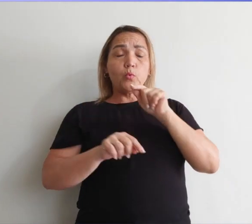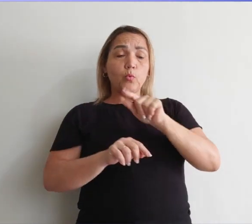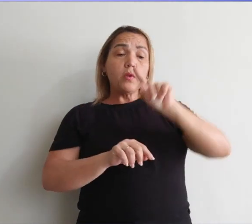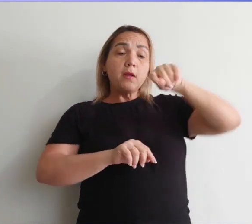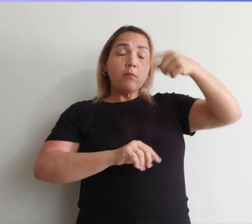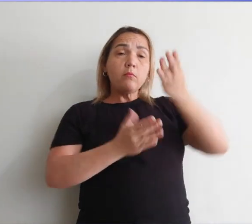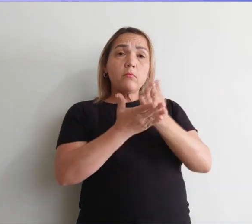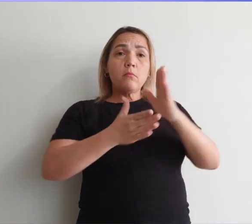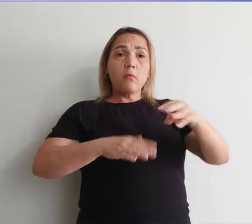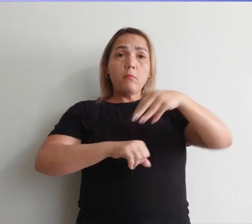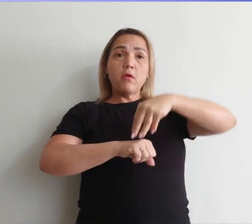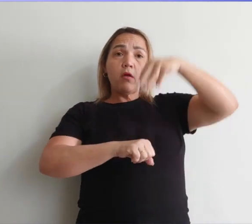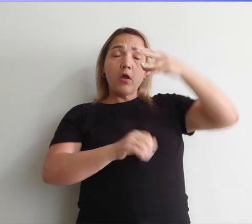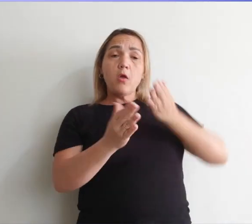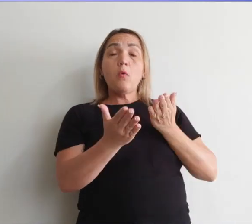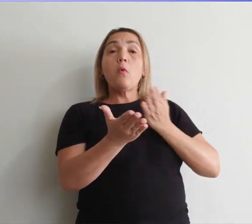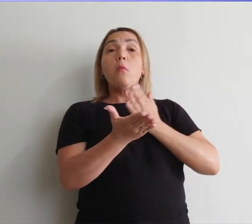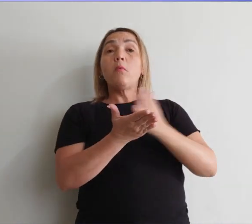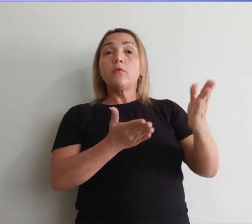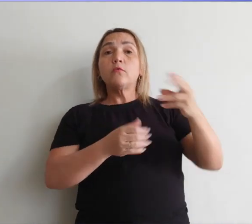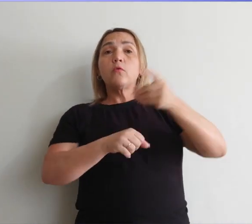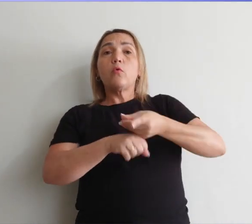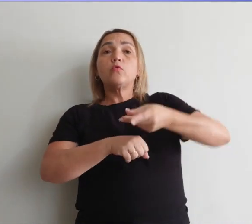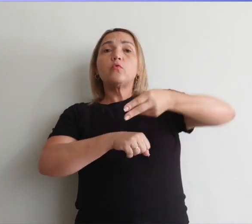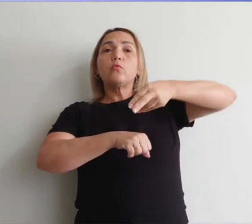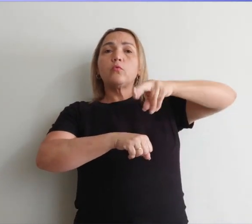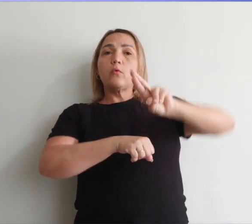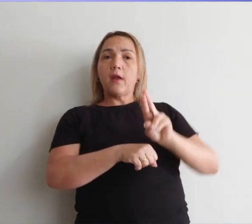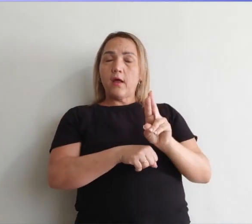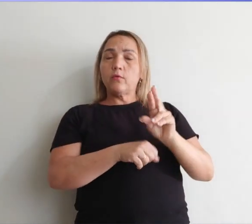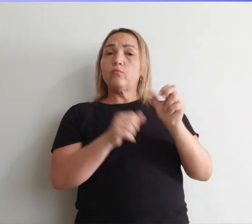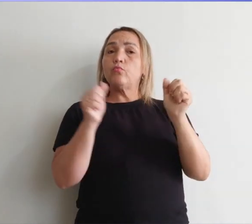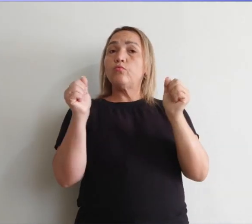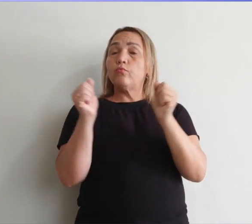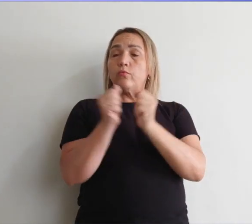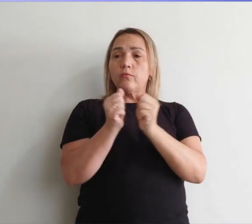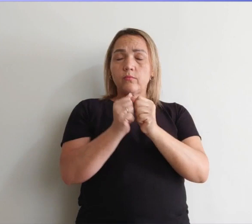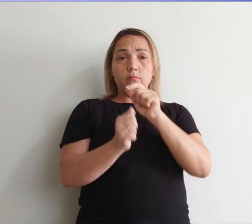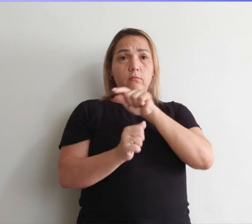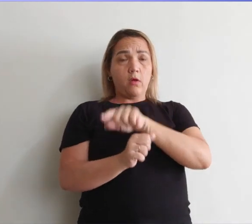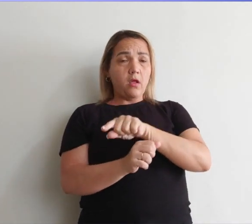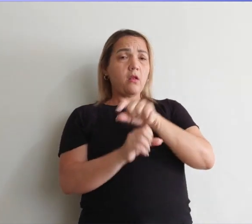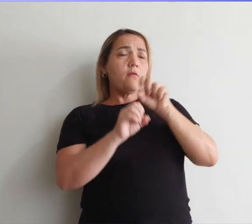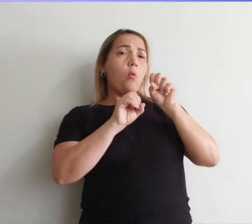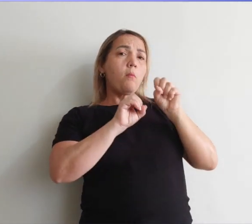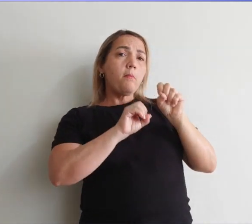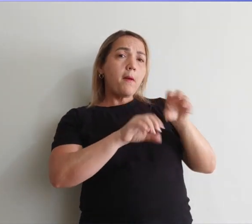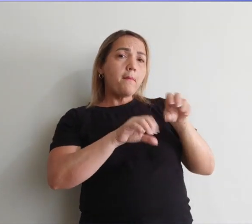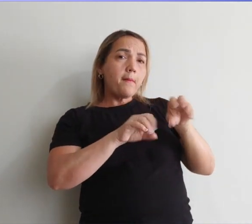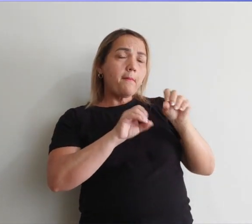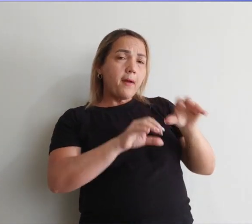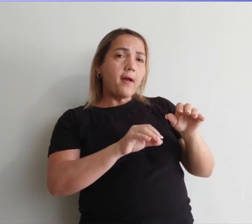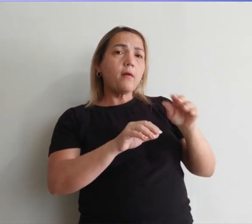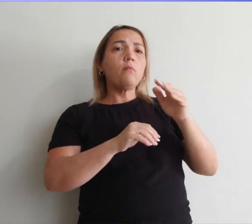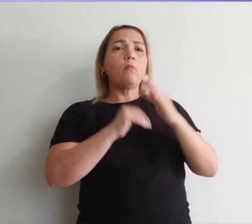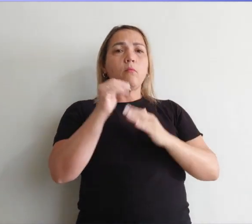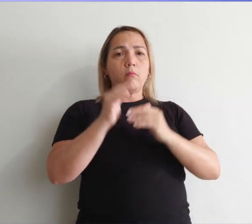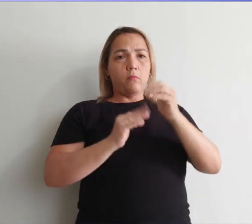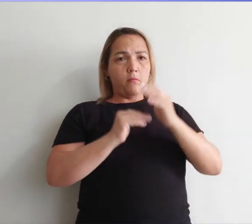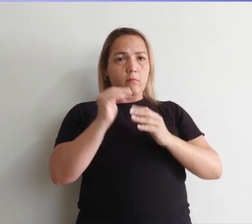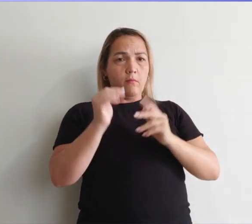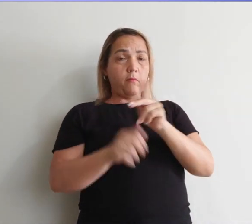E terminei o mestrado, já ingressei no doutorado. Ingressei no doutorado junto com... Comecei a dar aula na Estácio, Faculdade Estácio de